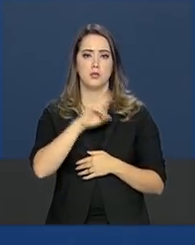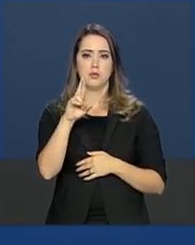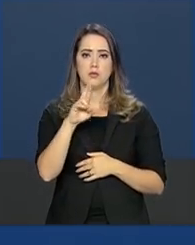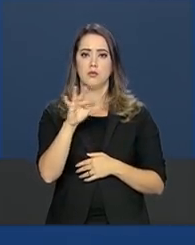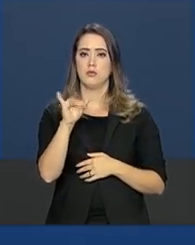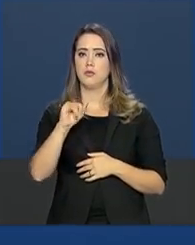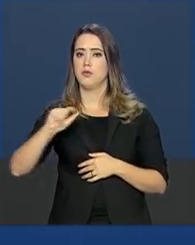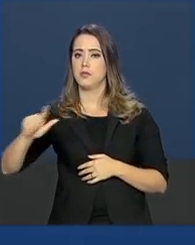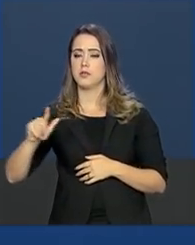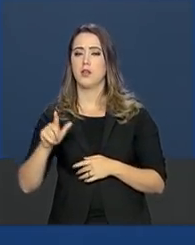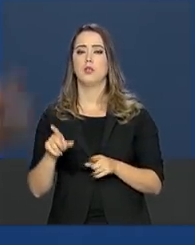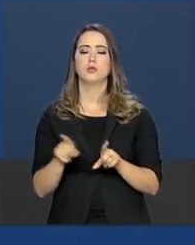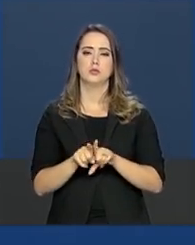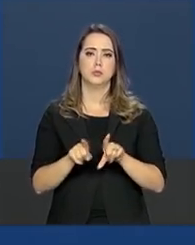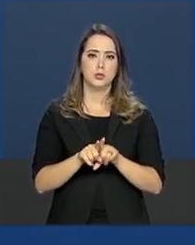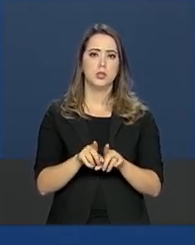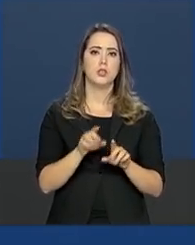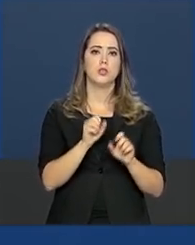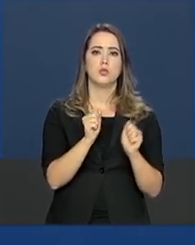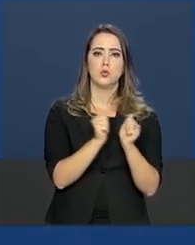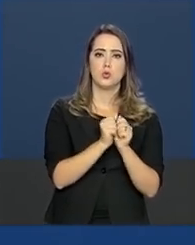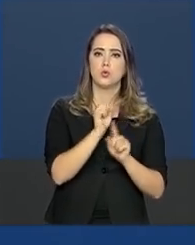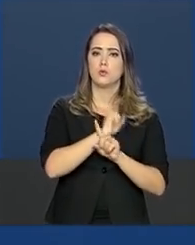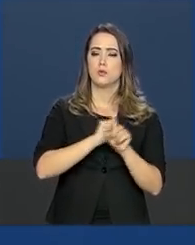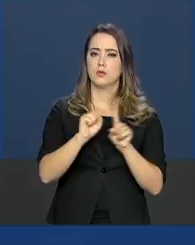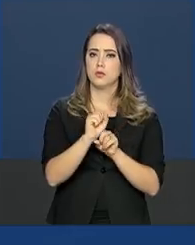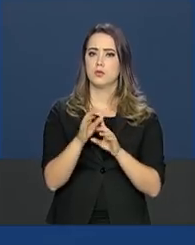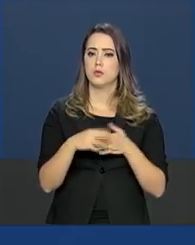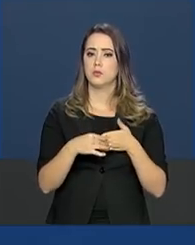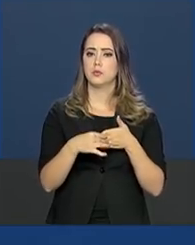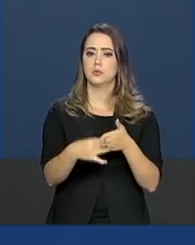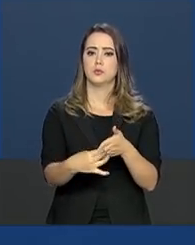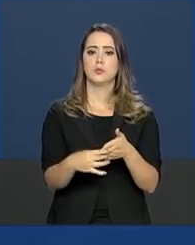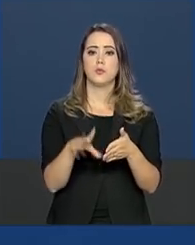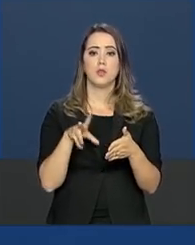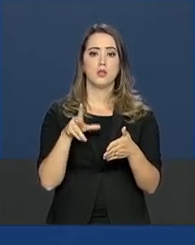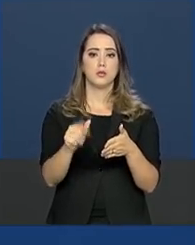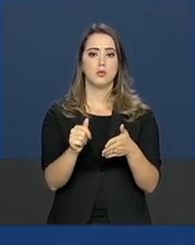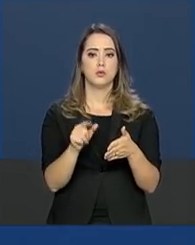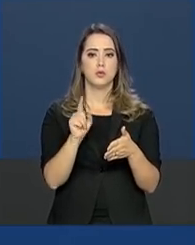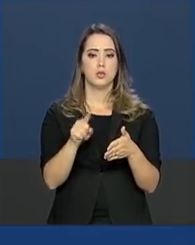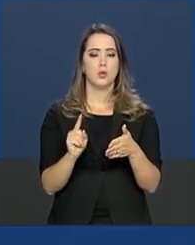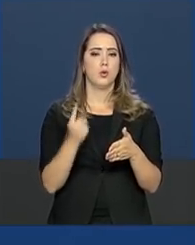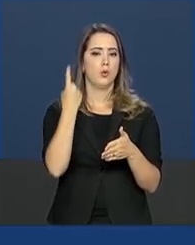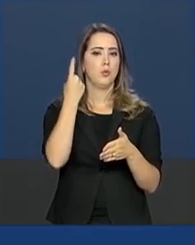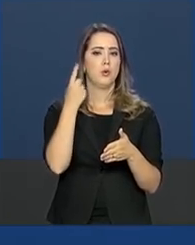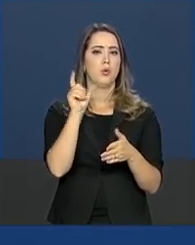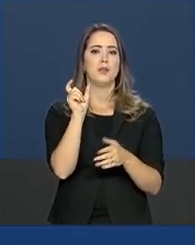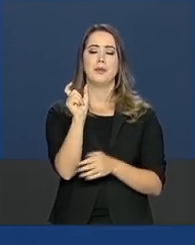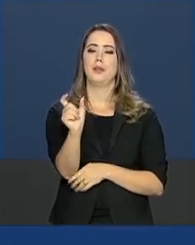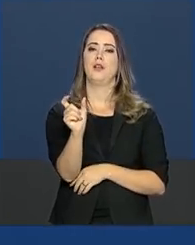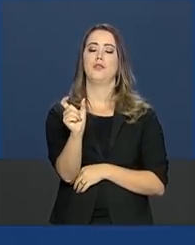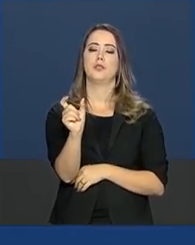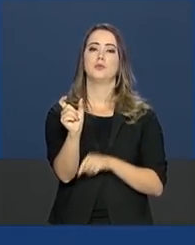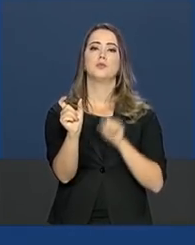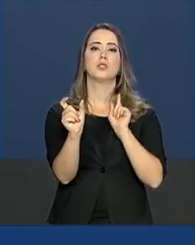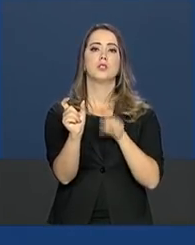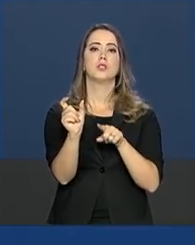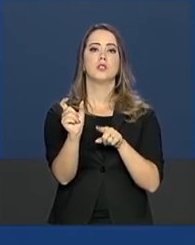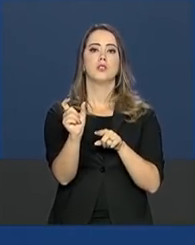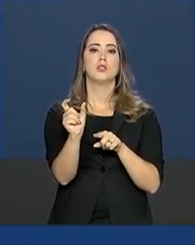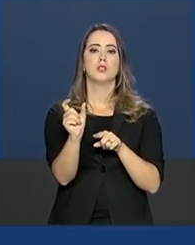responsabilidade fiscal. E tudo isto guiado, meus amigos, minhas amigas, por uma única palavra, que é a